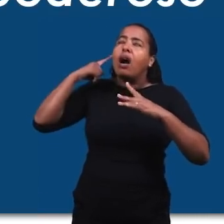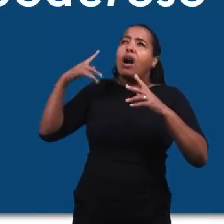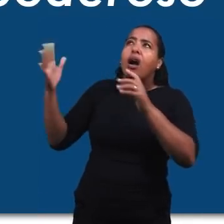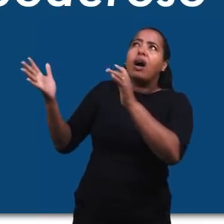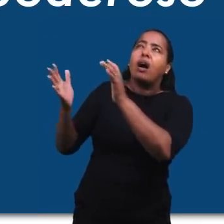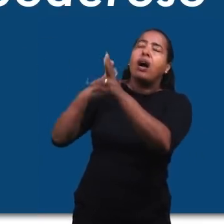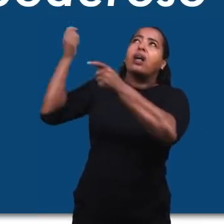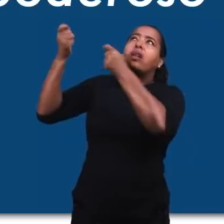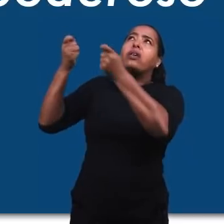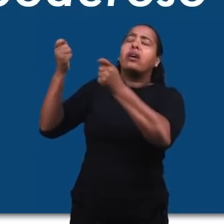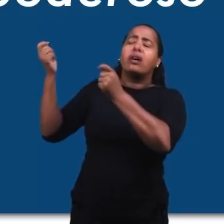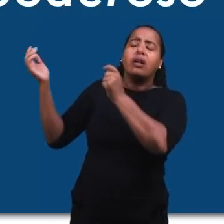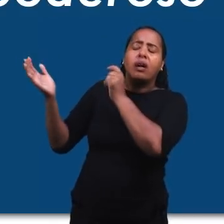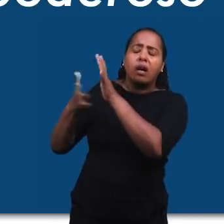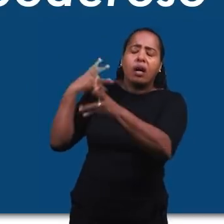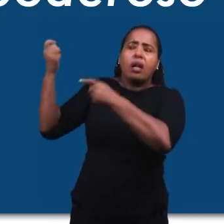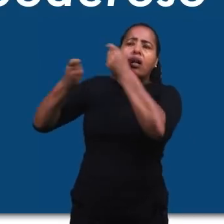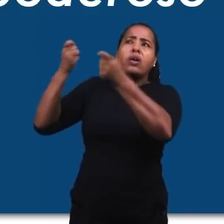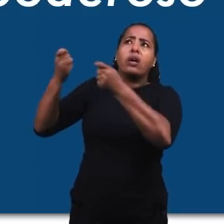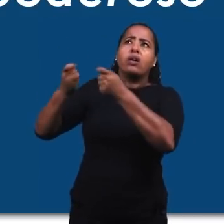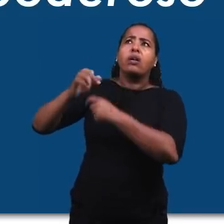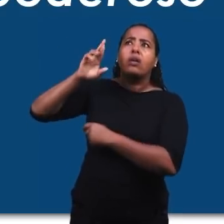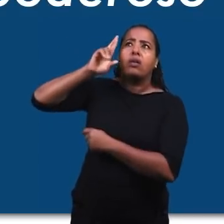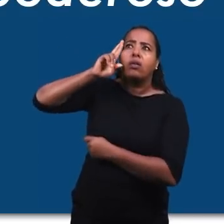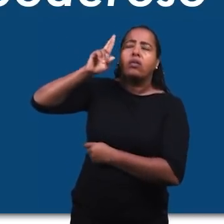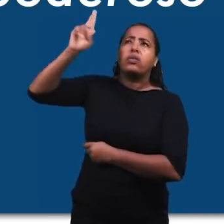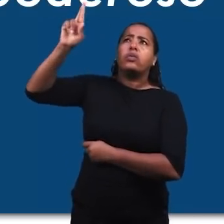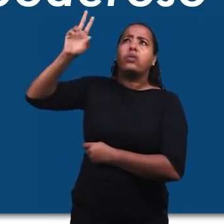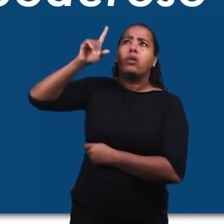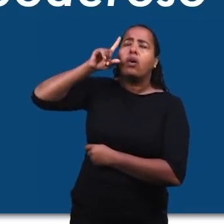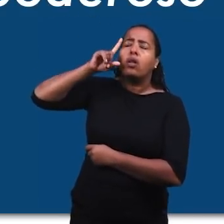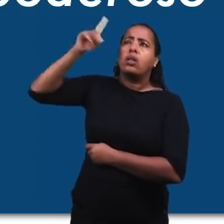Aleluia, pois já o Senhor Deus